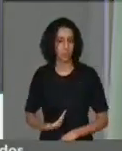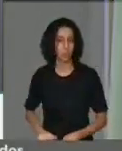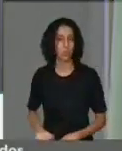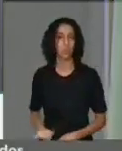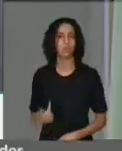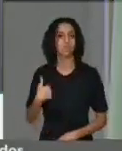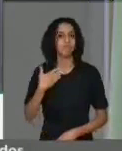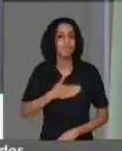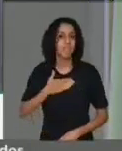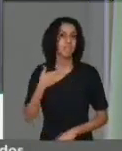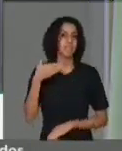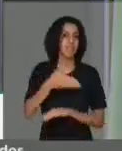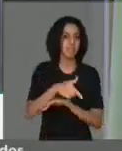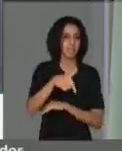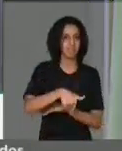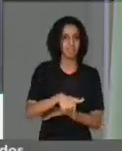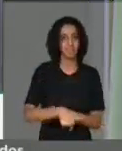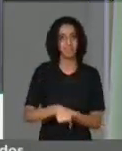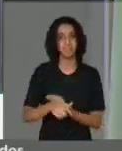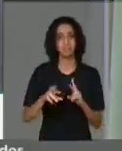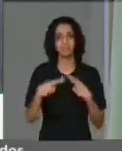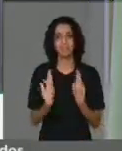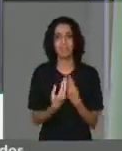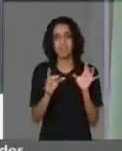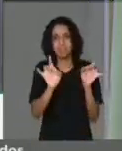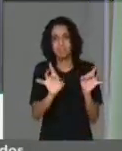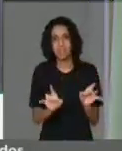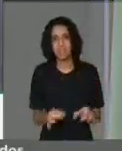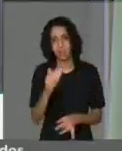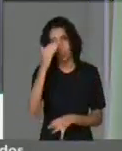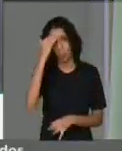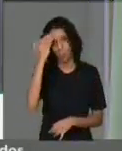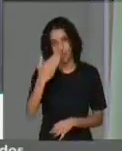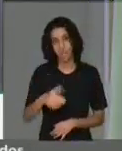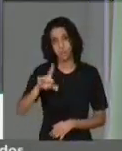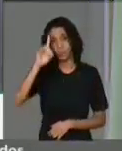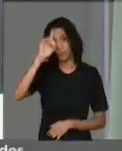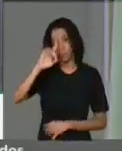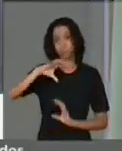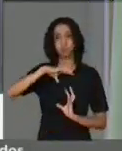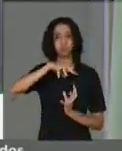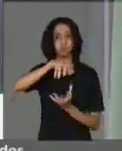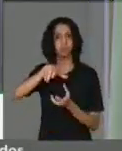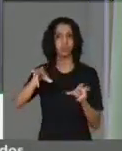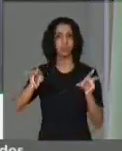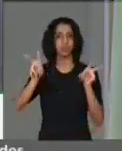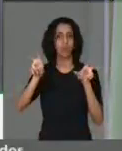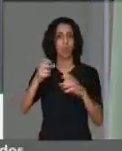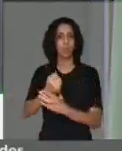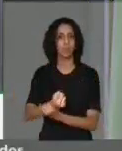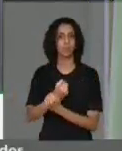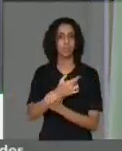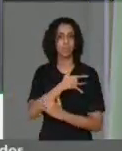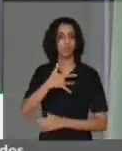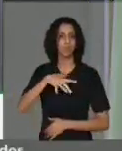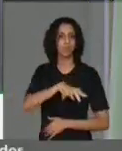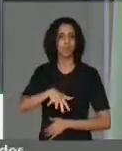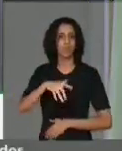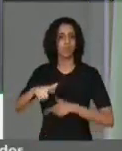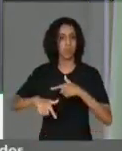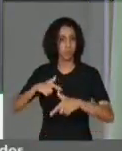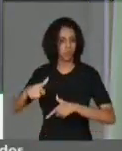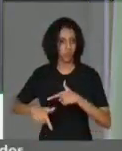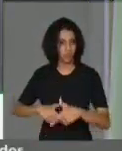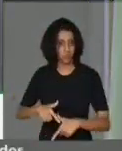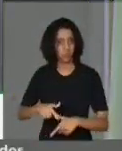venho a essa casa para participar dessa sessão em homenagem ao Dia Mundial da Segurança e da Saúde do Trabalho